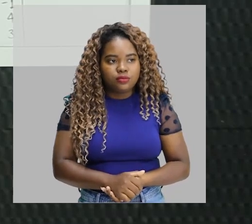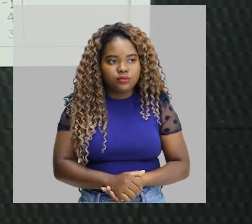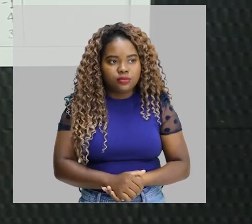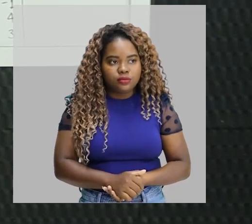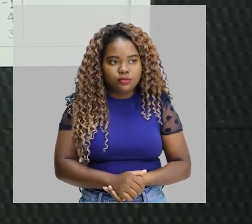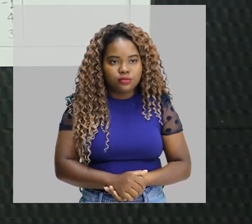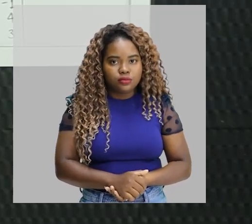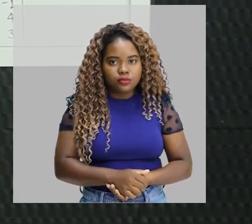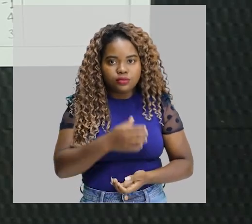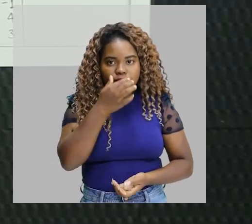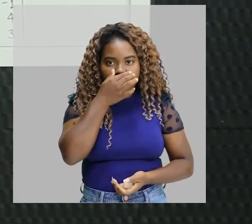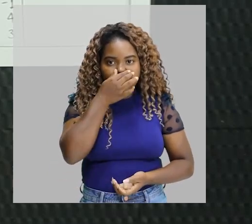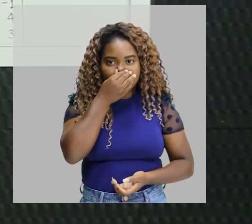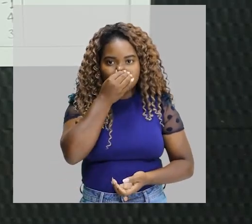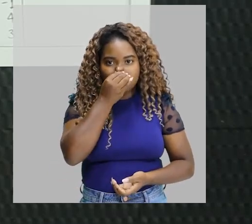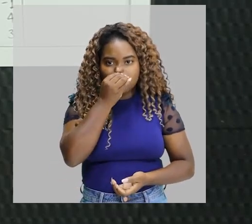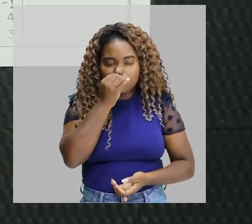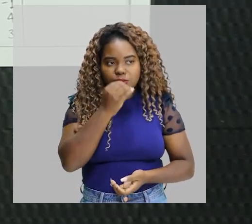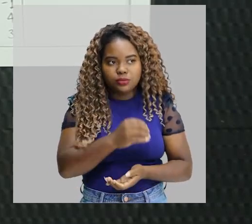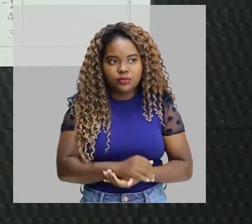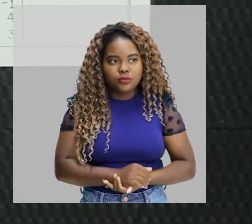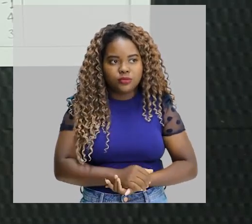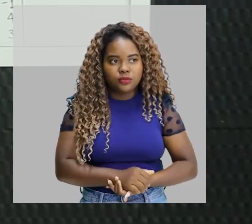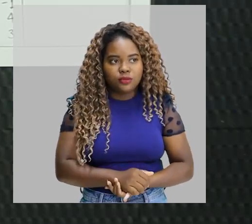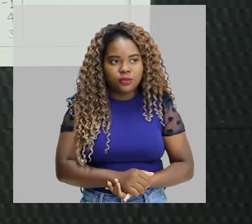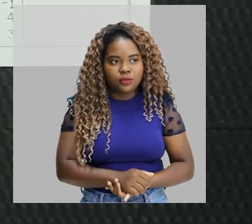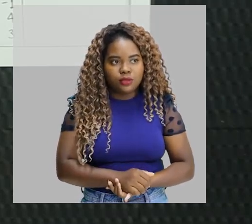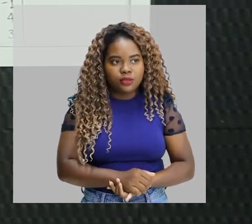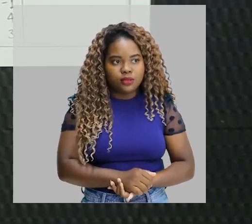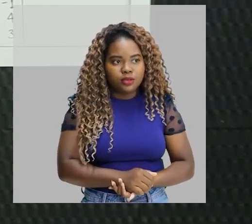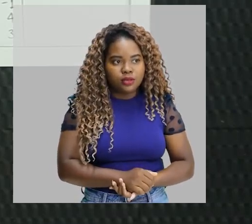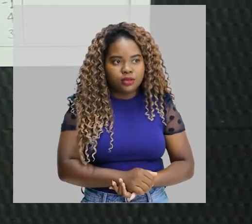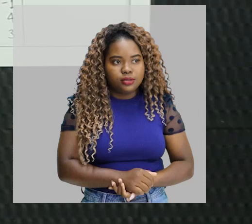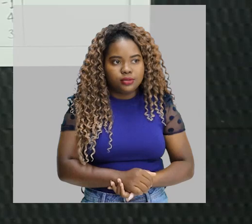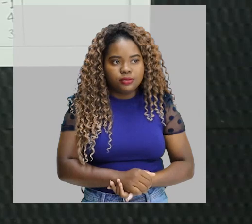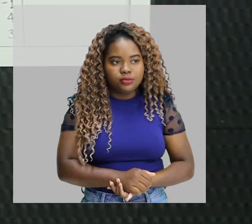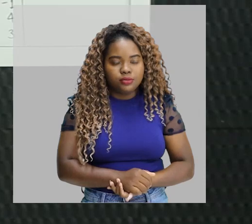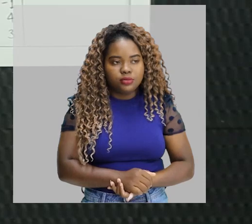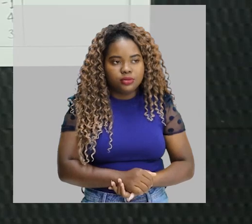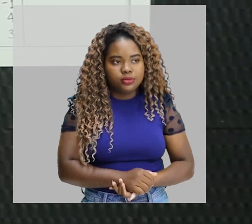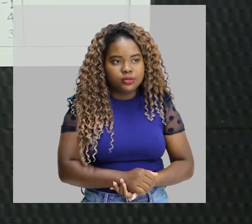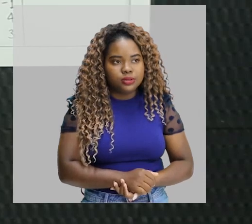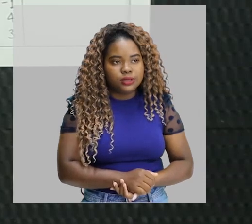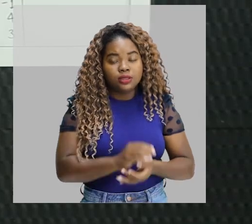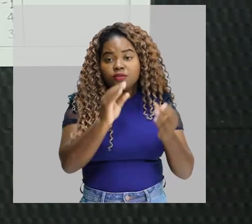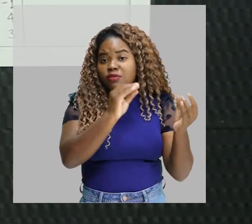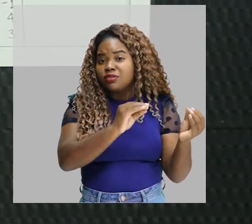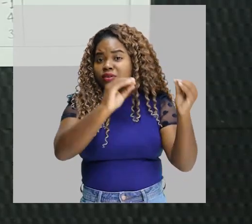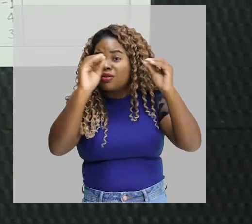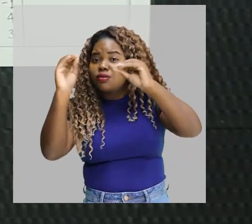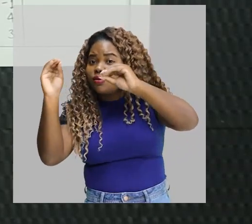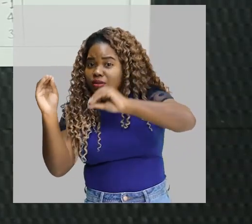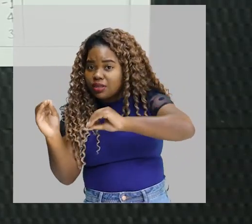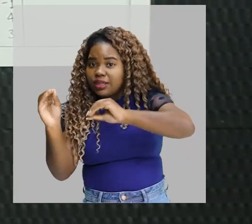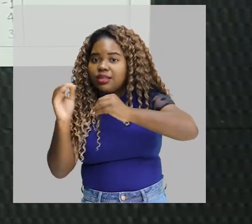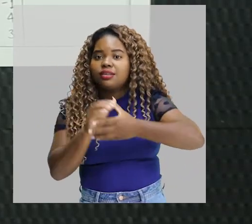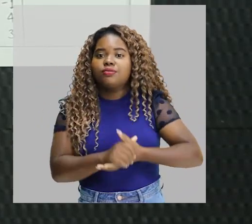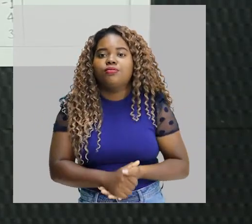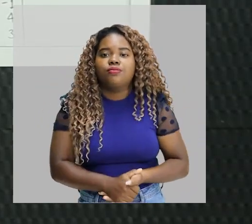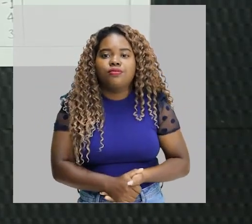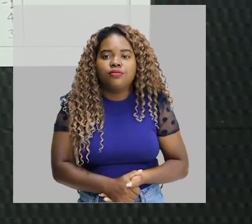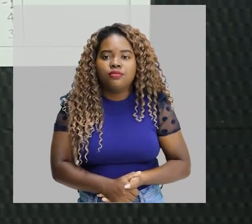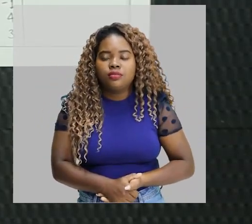também aqui a segunda coluna certo você vai colocar essas essas